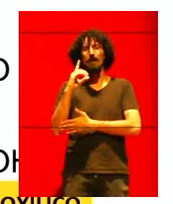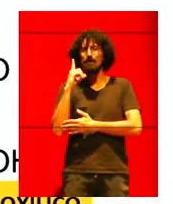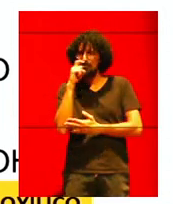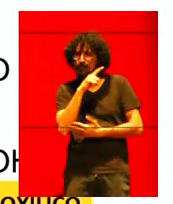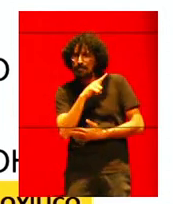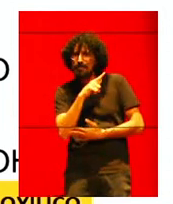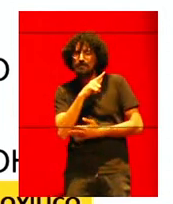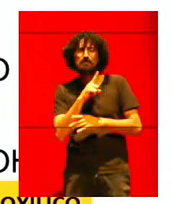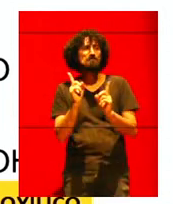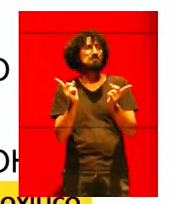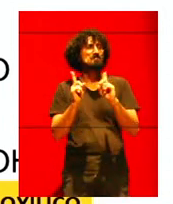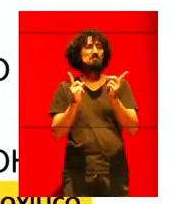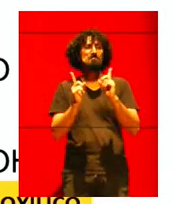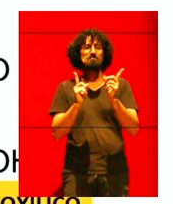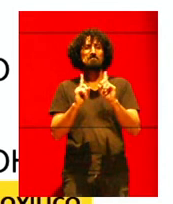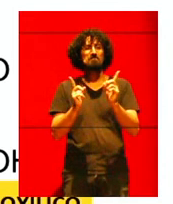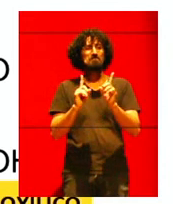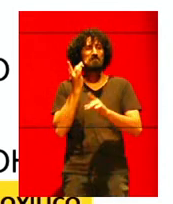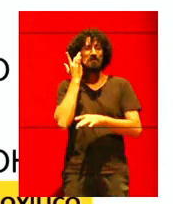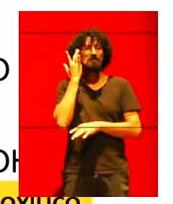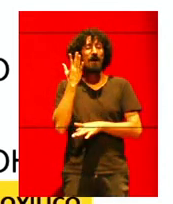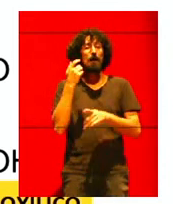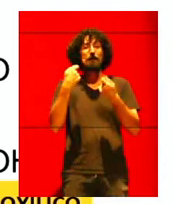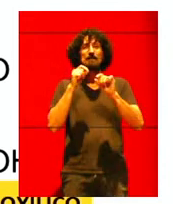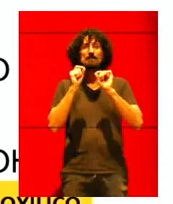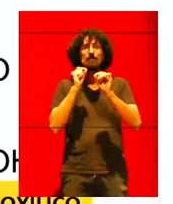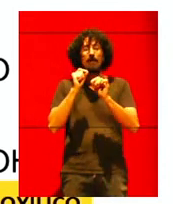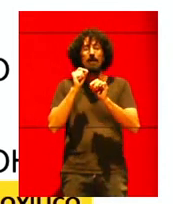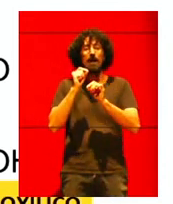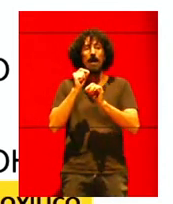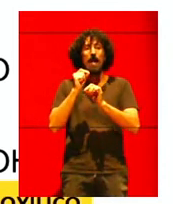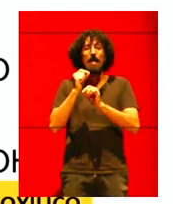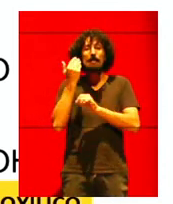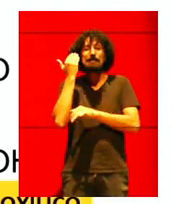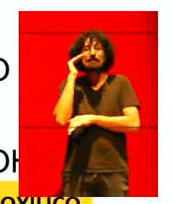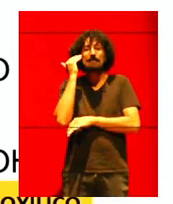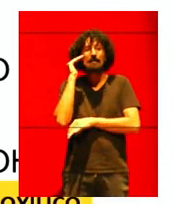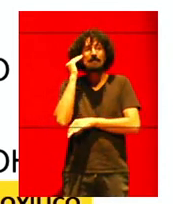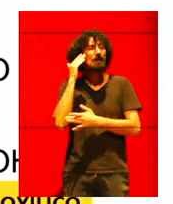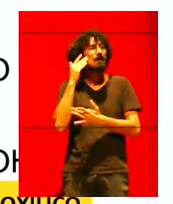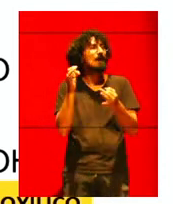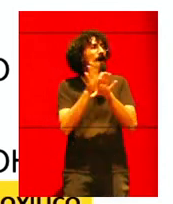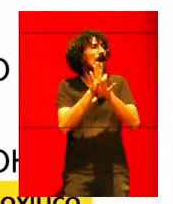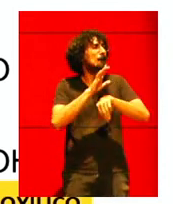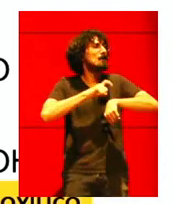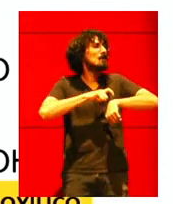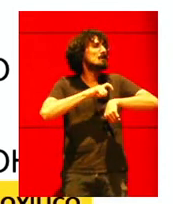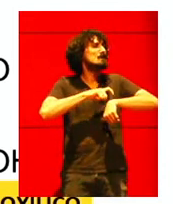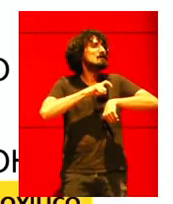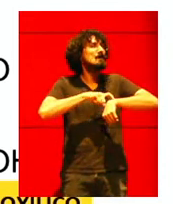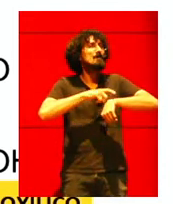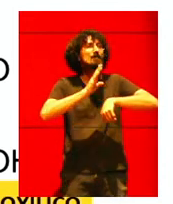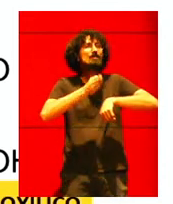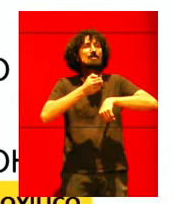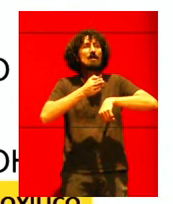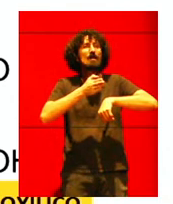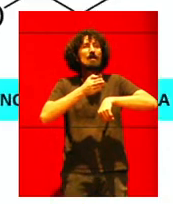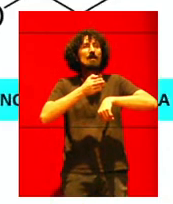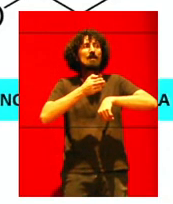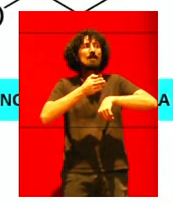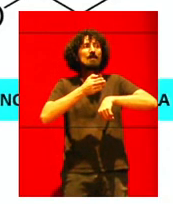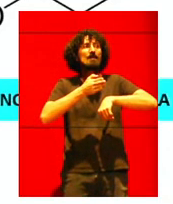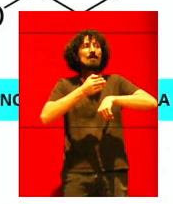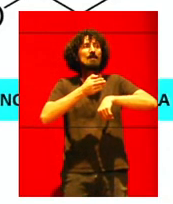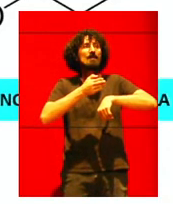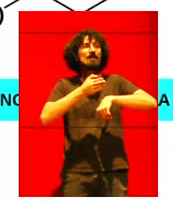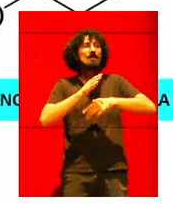Difícil? Não. Só precisa ter conhecimento, né? Já acabou, Adriana, meu horário?